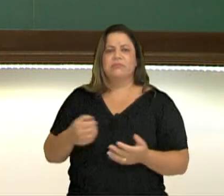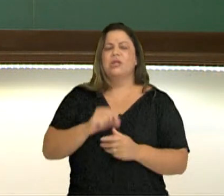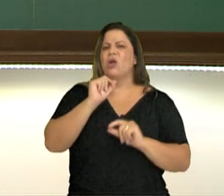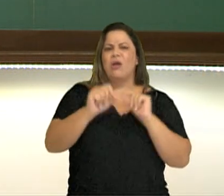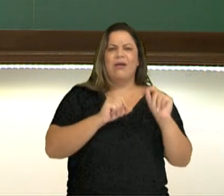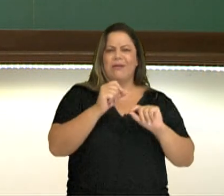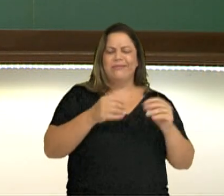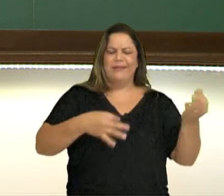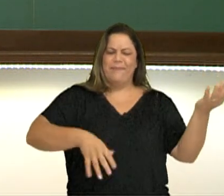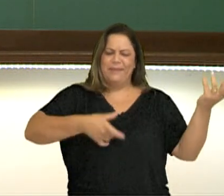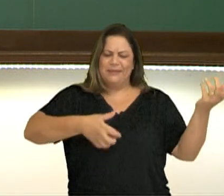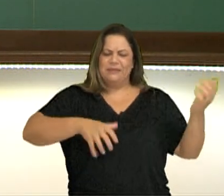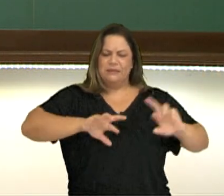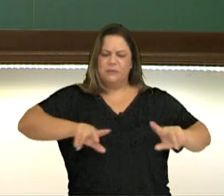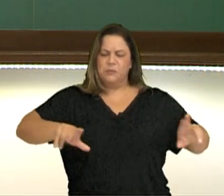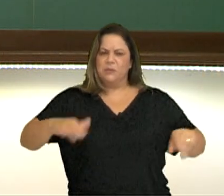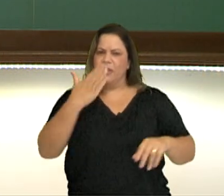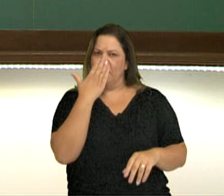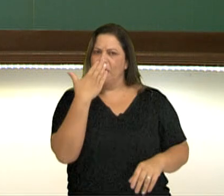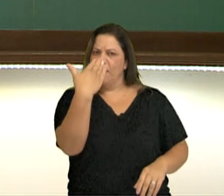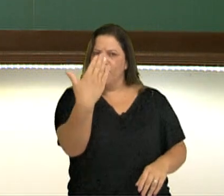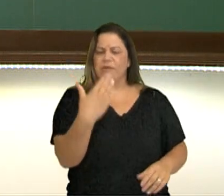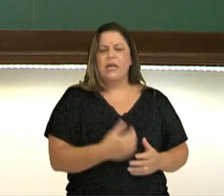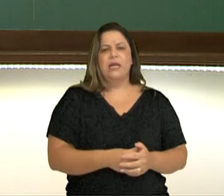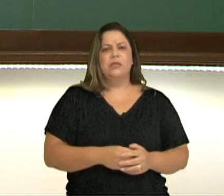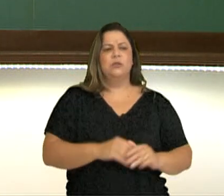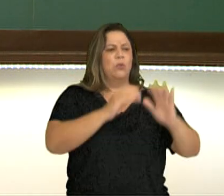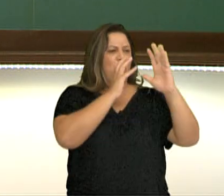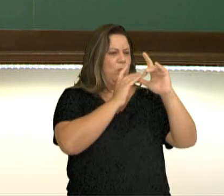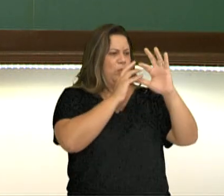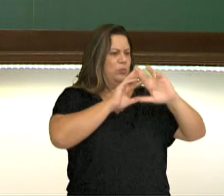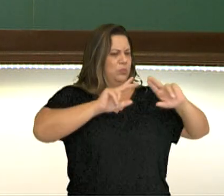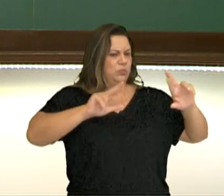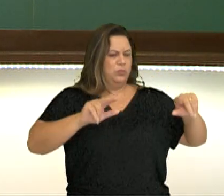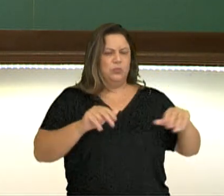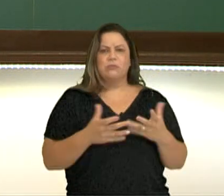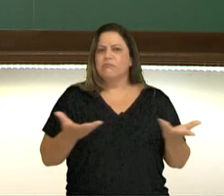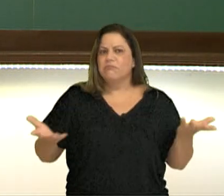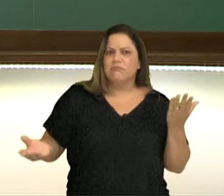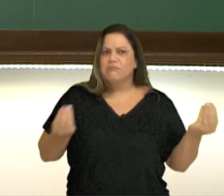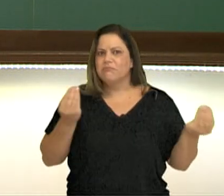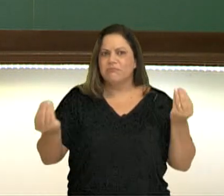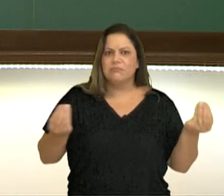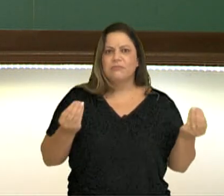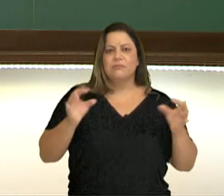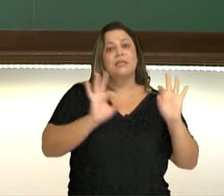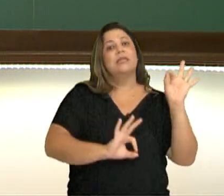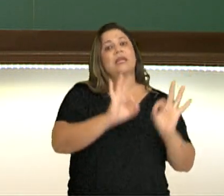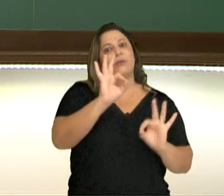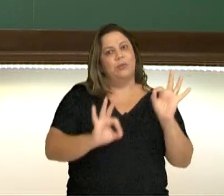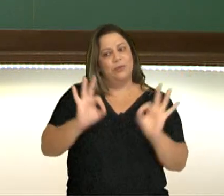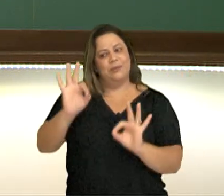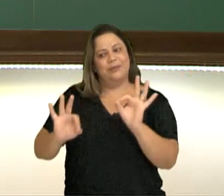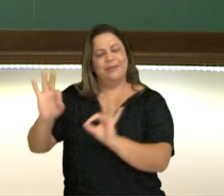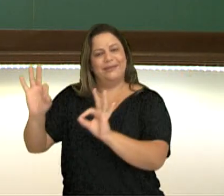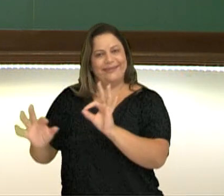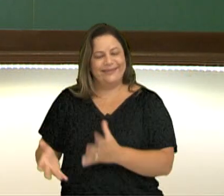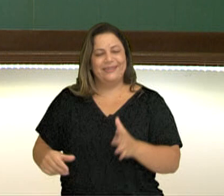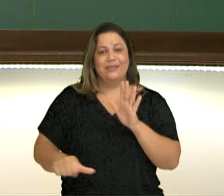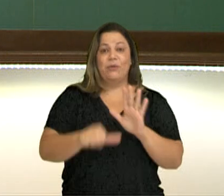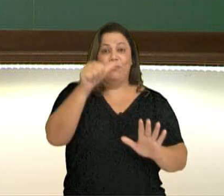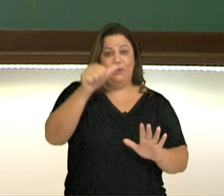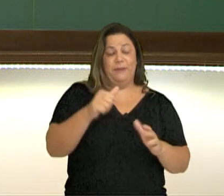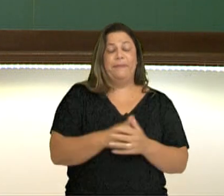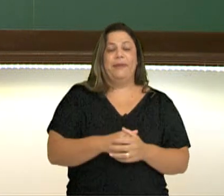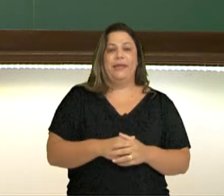aqui na frente? Né? Será que os sopros podem ficar no meio? Tem uma organização. Primeiro